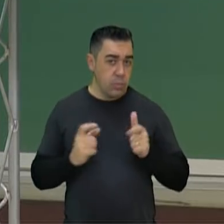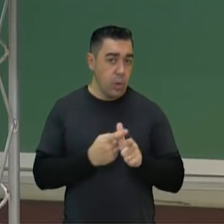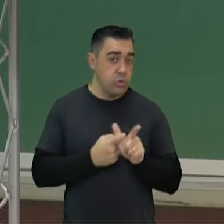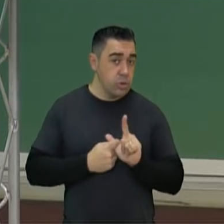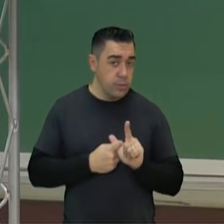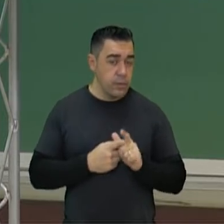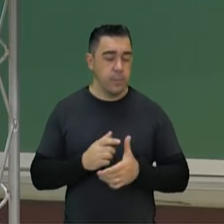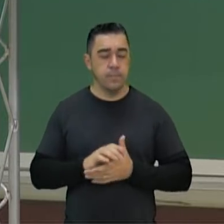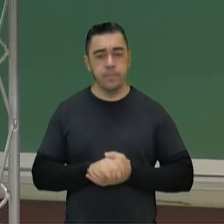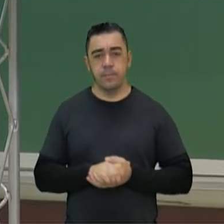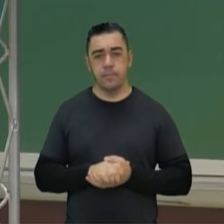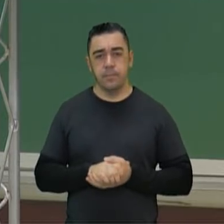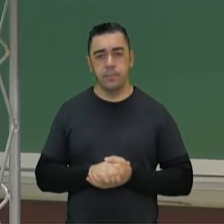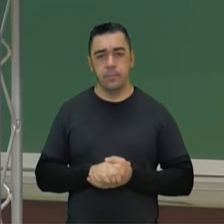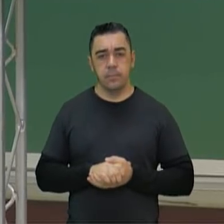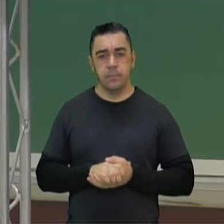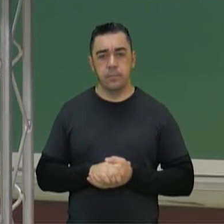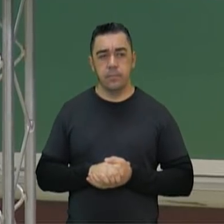8.